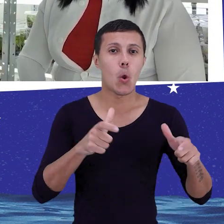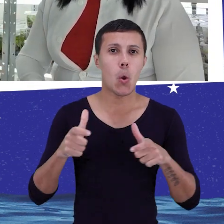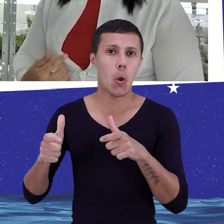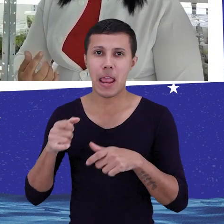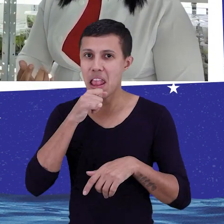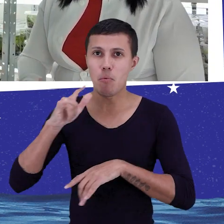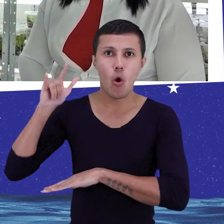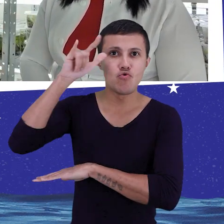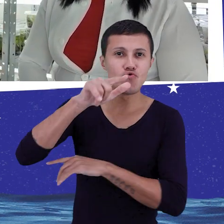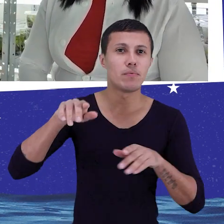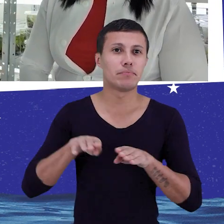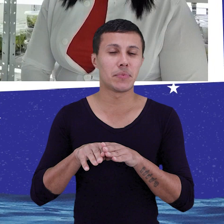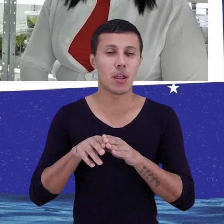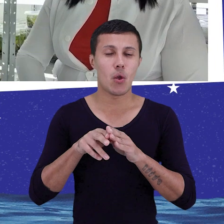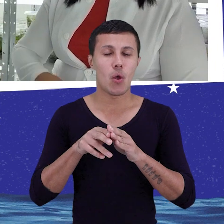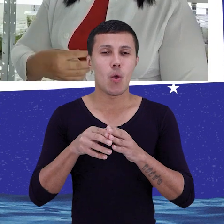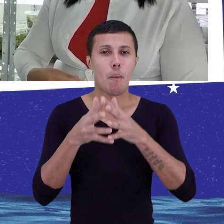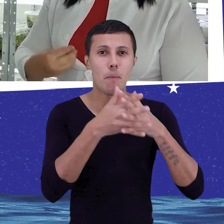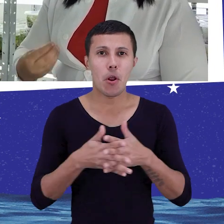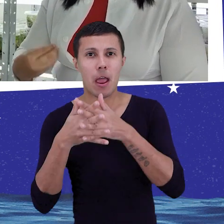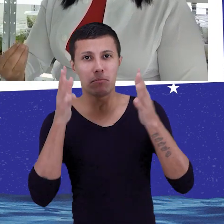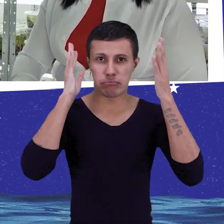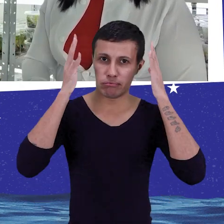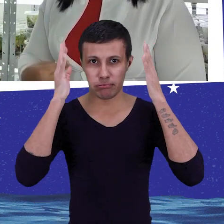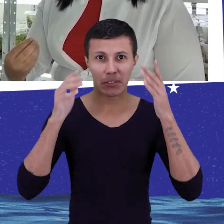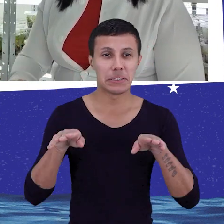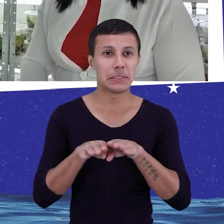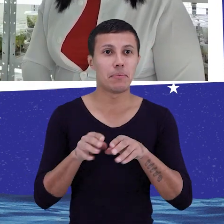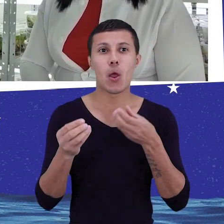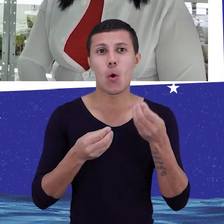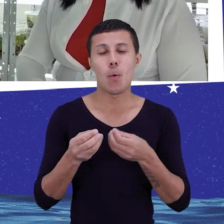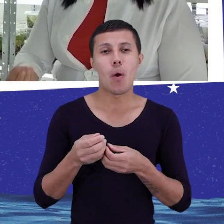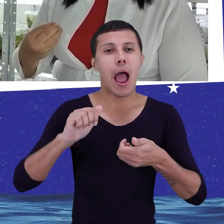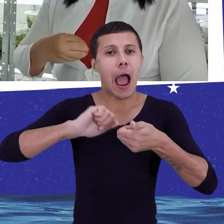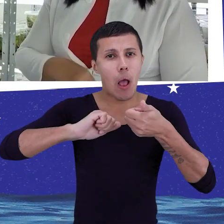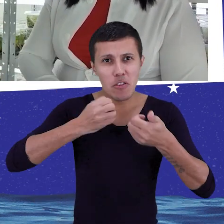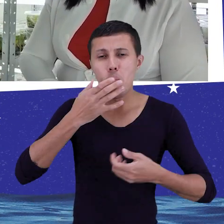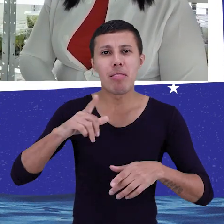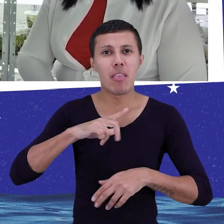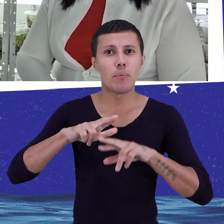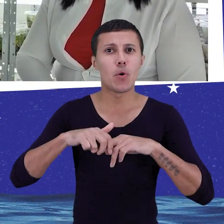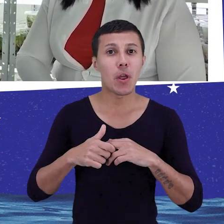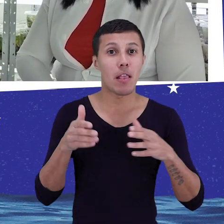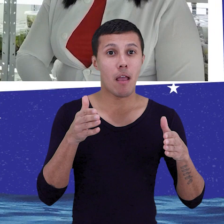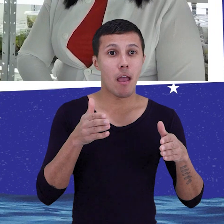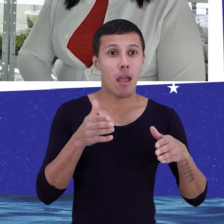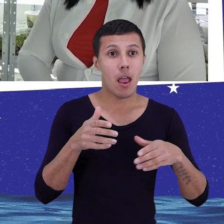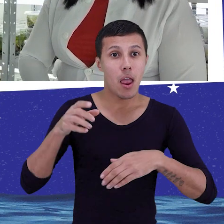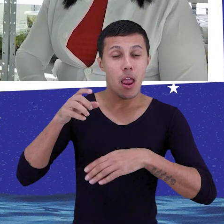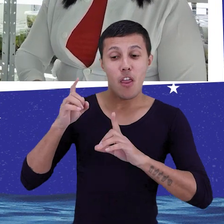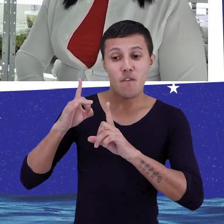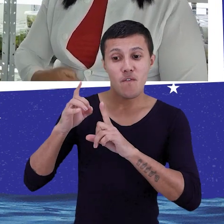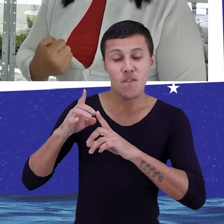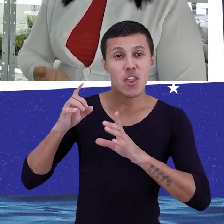seja aéreo, seja frete terrestre, e por essa certificação da qualidade, né, por elas serem produzidas em ambiente in